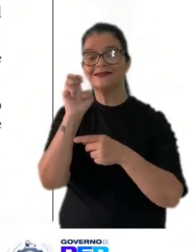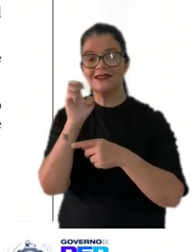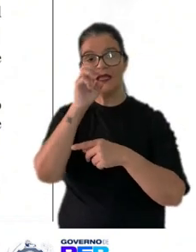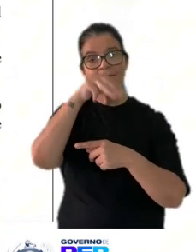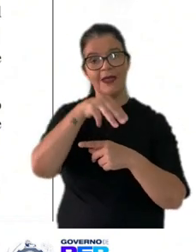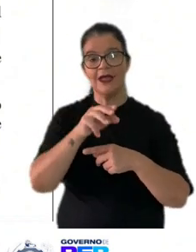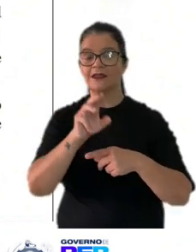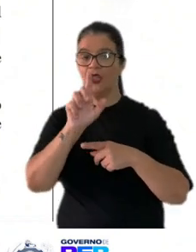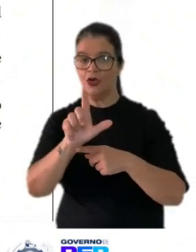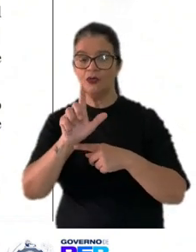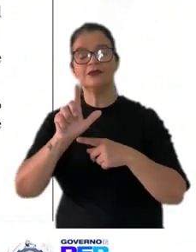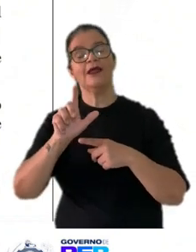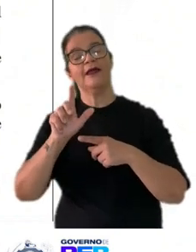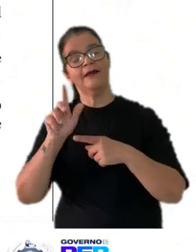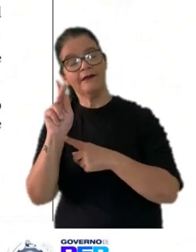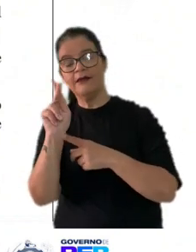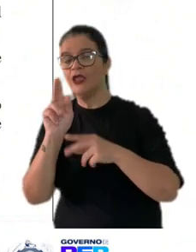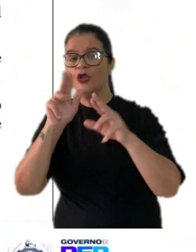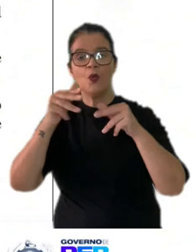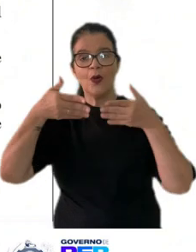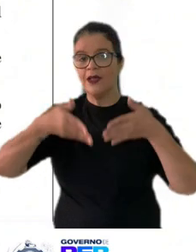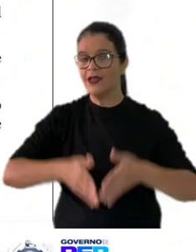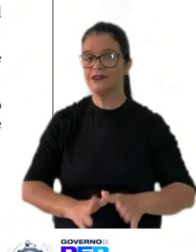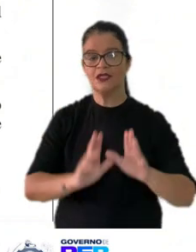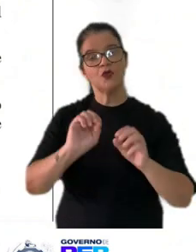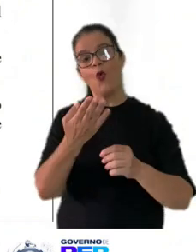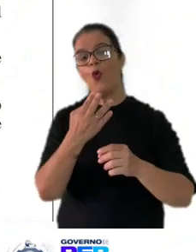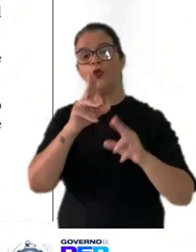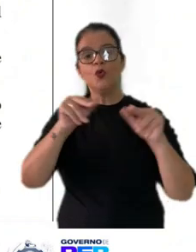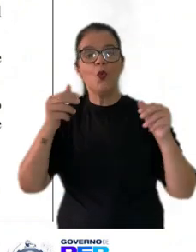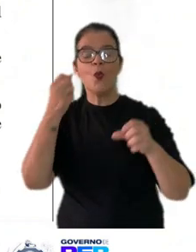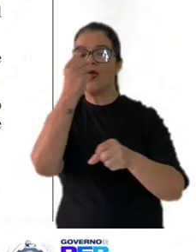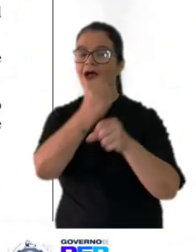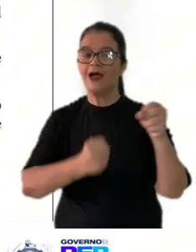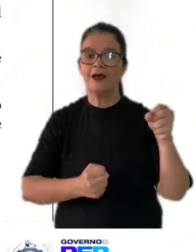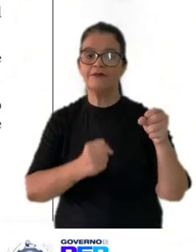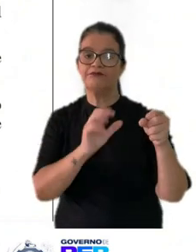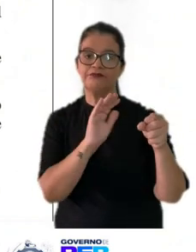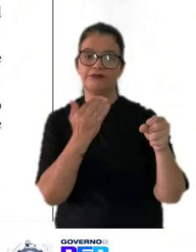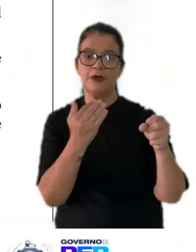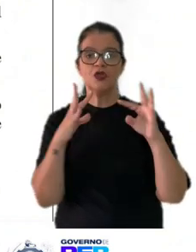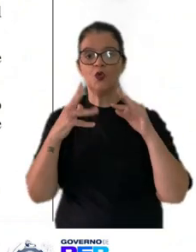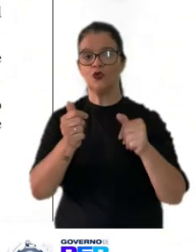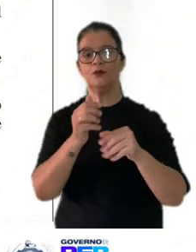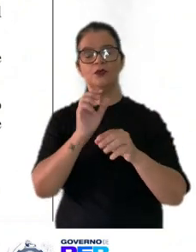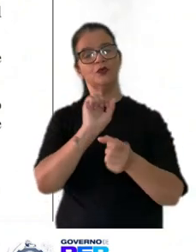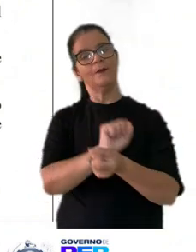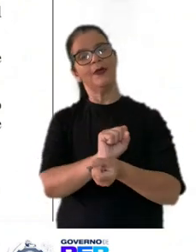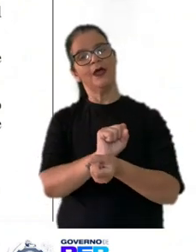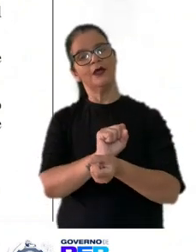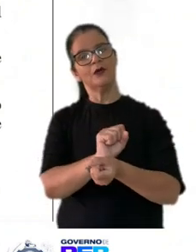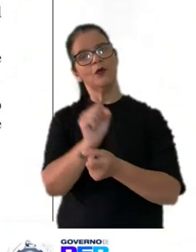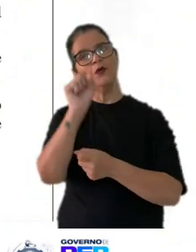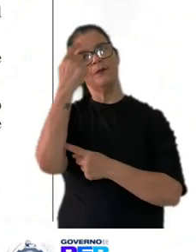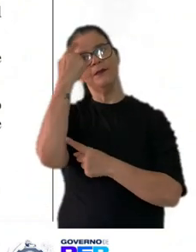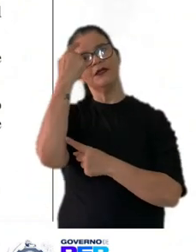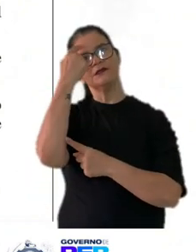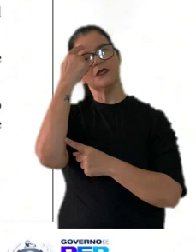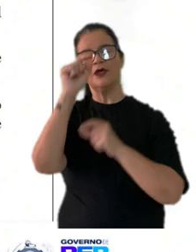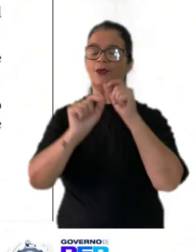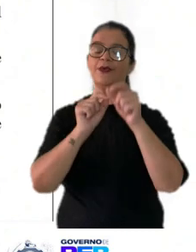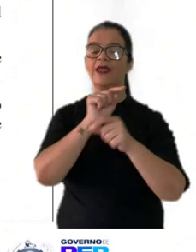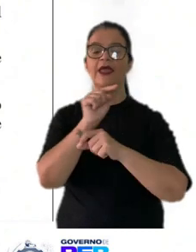nascido ou nunca tivesse sido assassinado e todo mundo parou e ficou pensando o que será que eles ficaram pensando